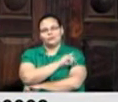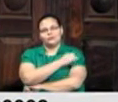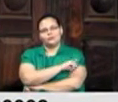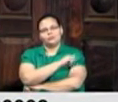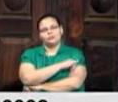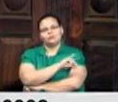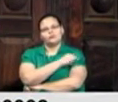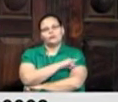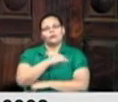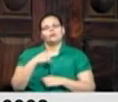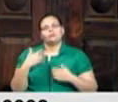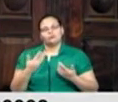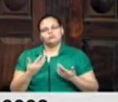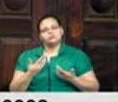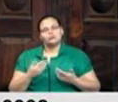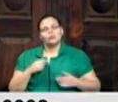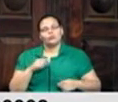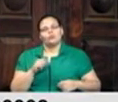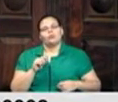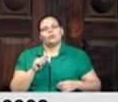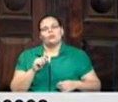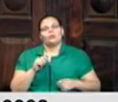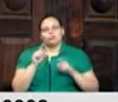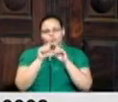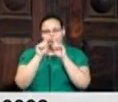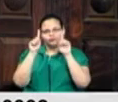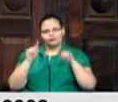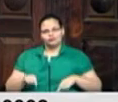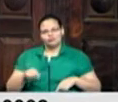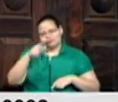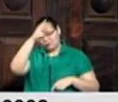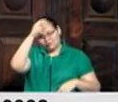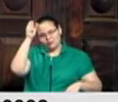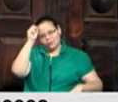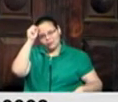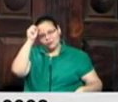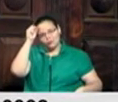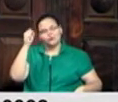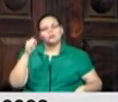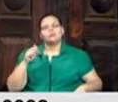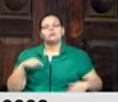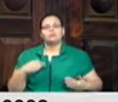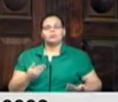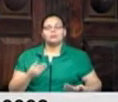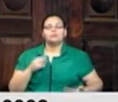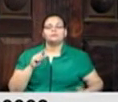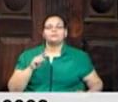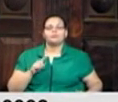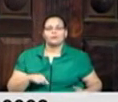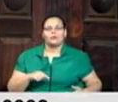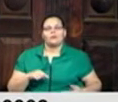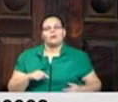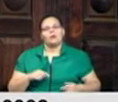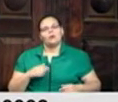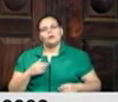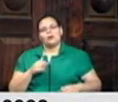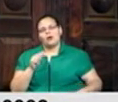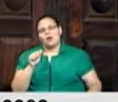Janeiro, onde o funcionalismo público, quer seja